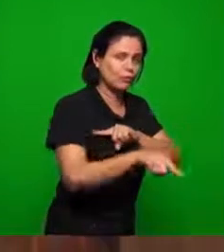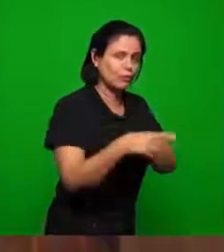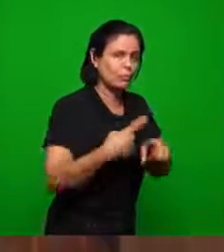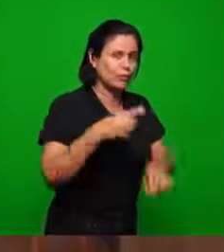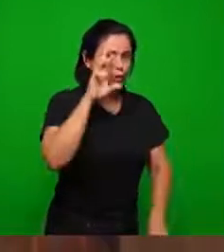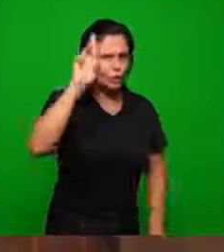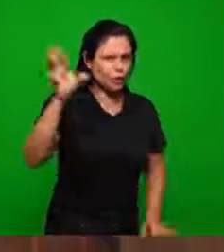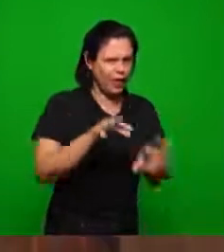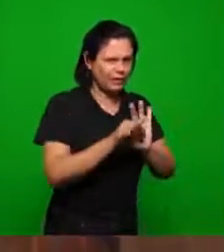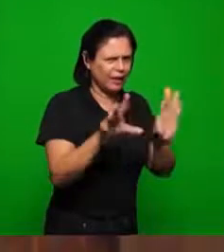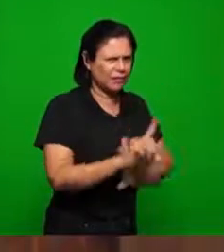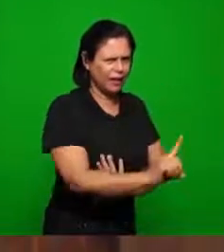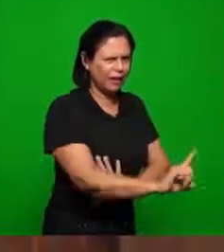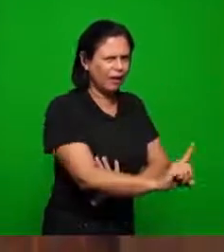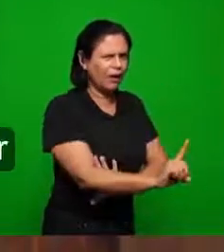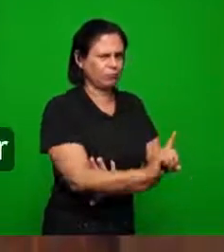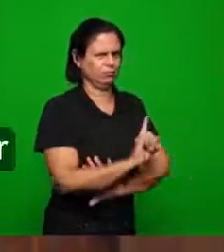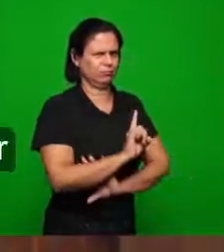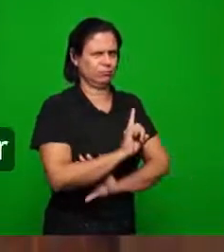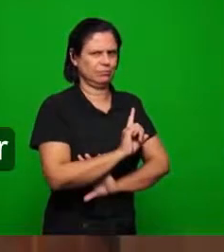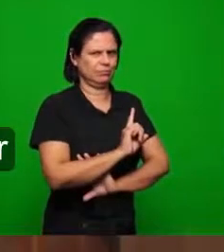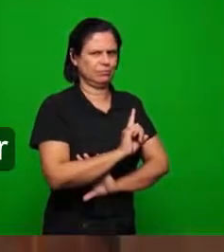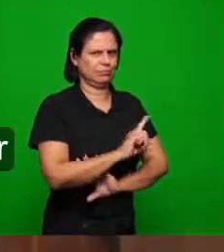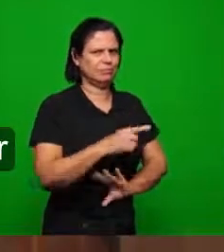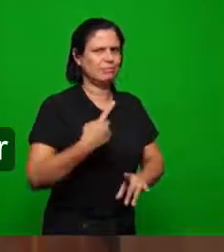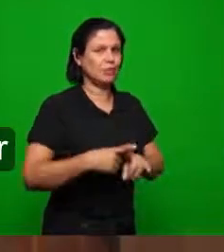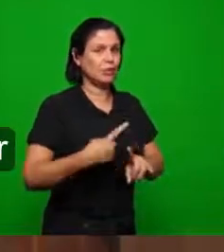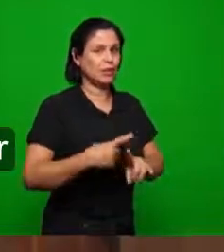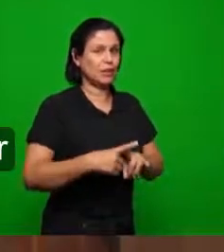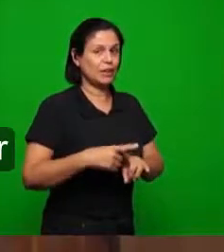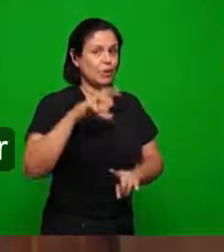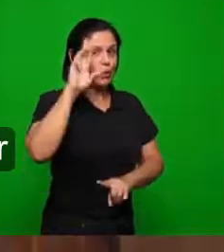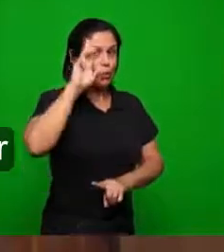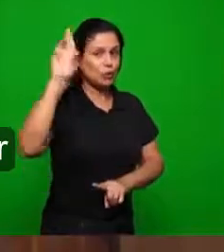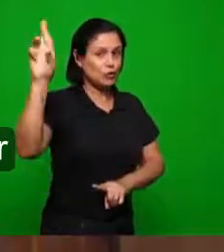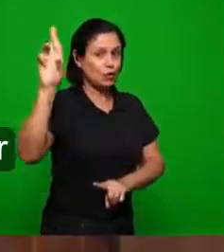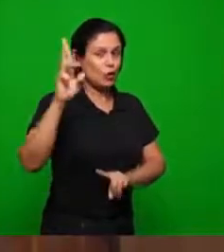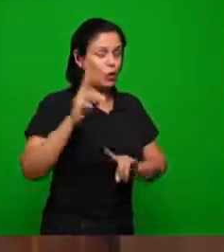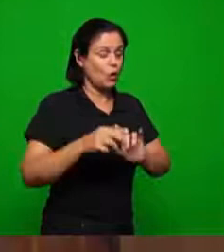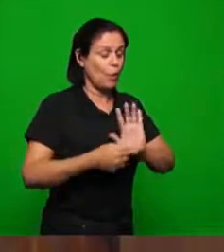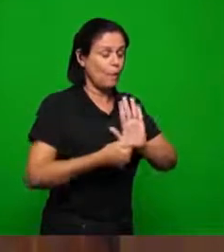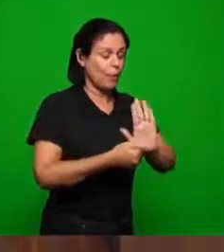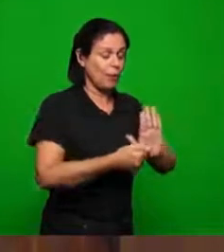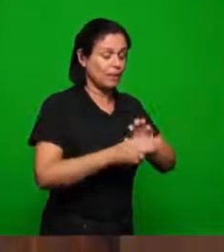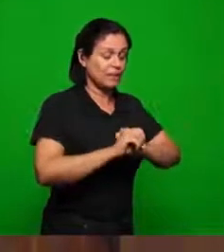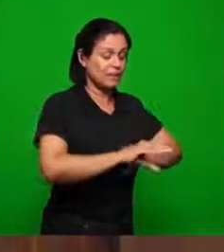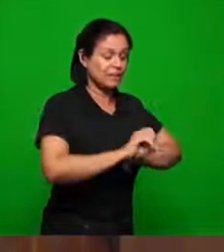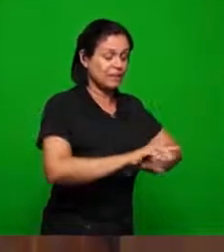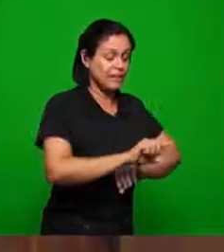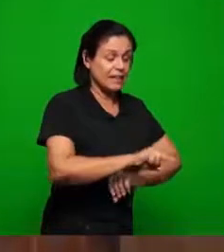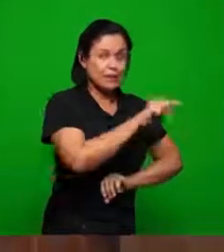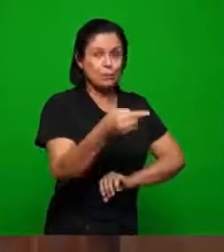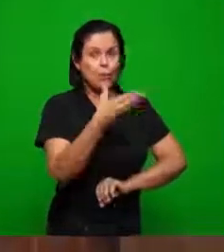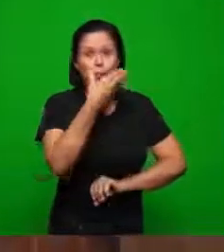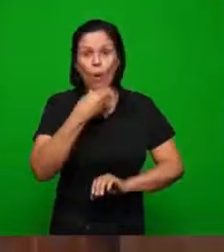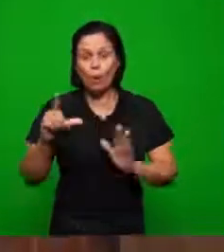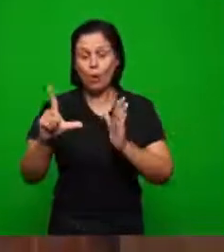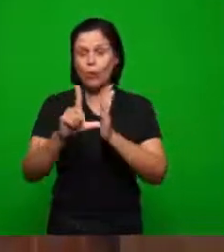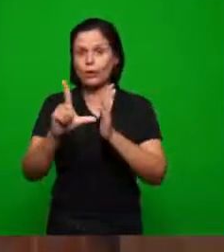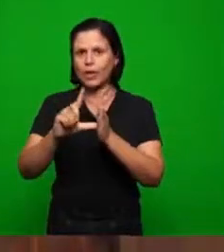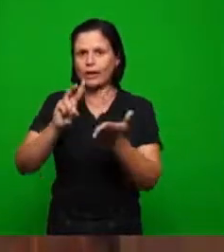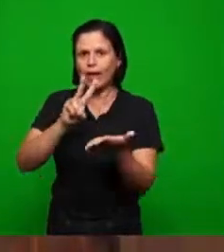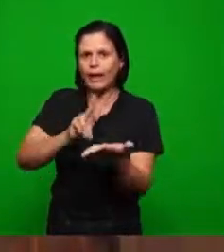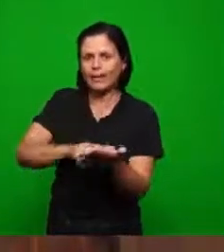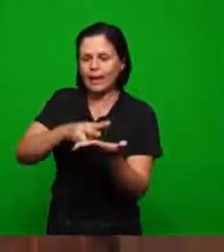permitir que aquilo continuasse. Então ele entra com a palavra. Foi quando Lutero traduz a Bíblia